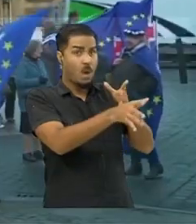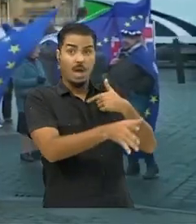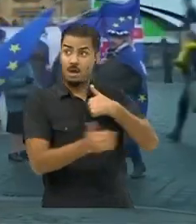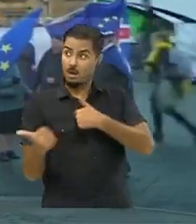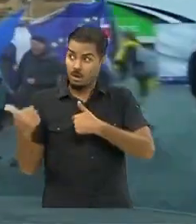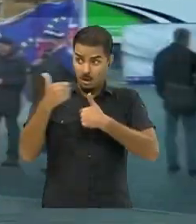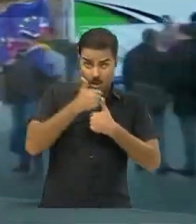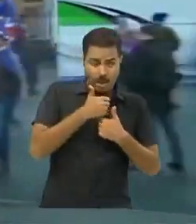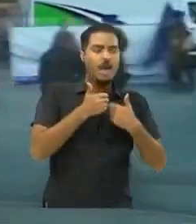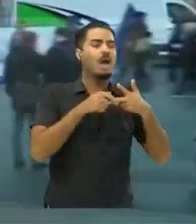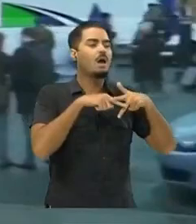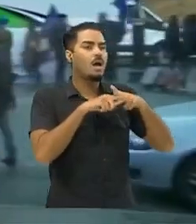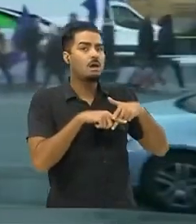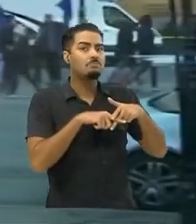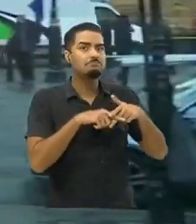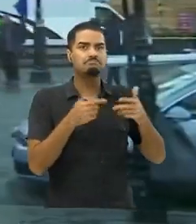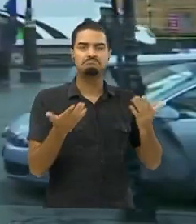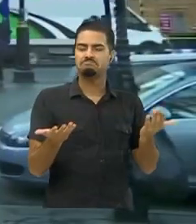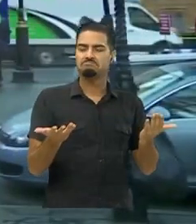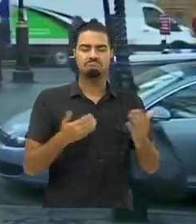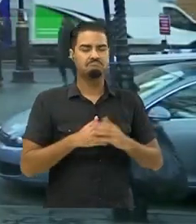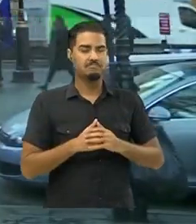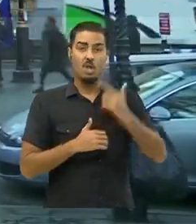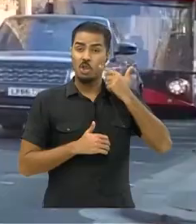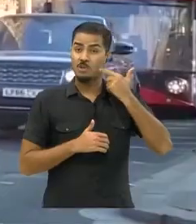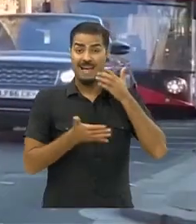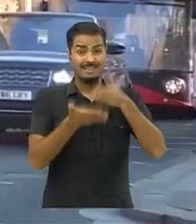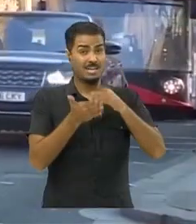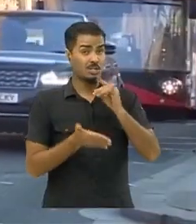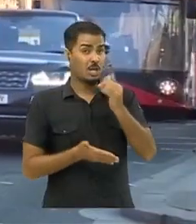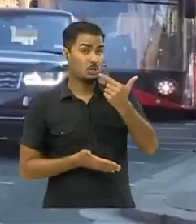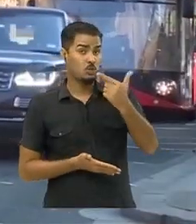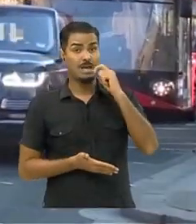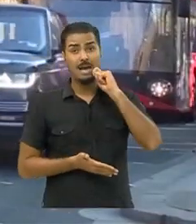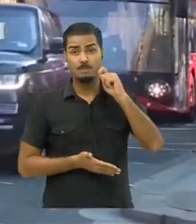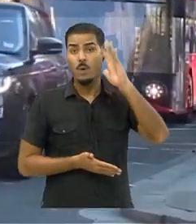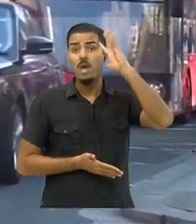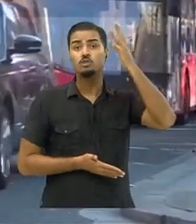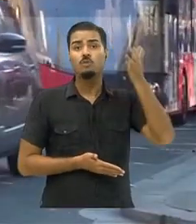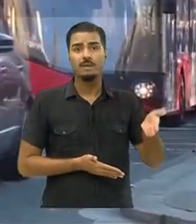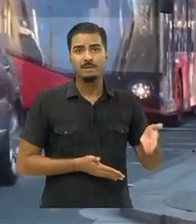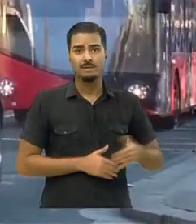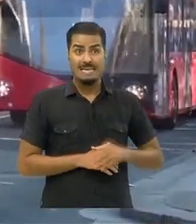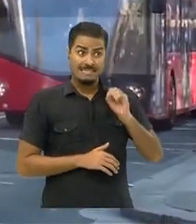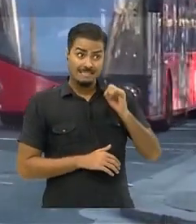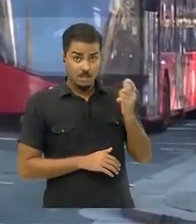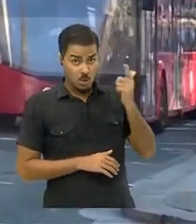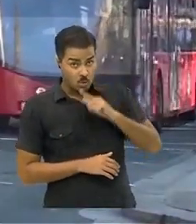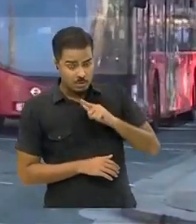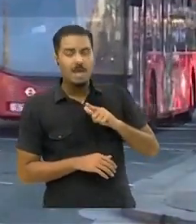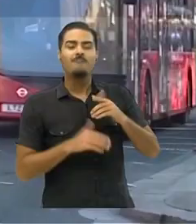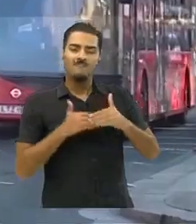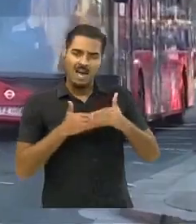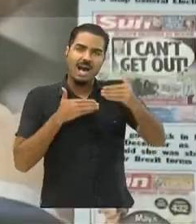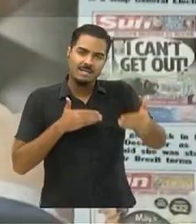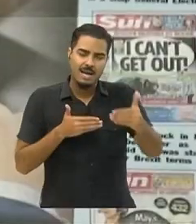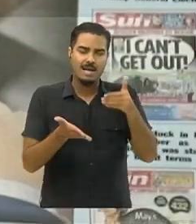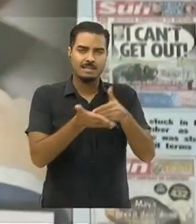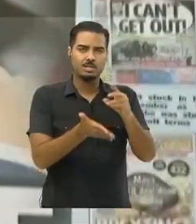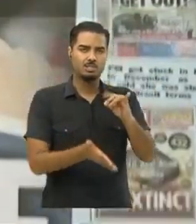londres tem até o dia 12 de abril para sair do impasse se conseguir o prazo será estendido até 22 de maio